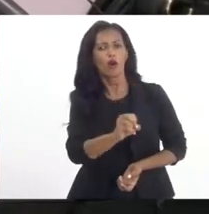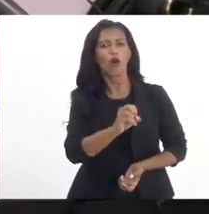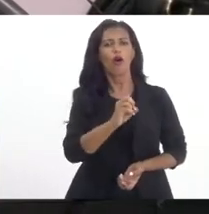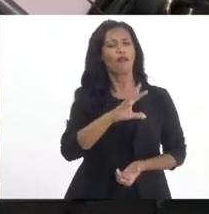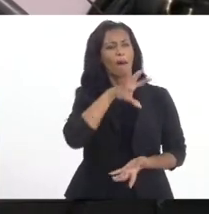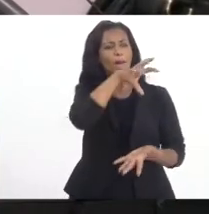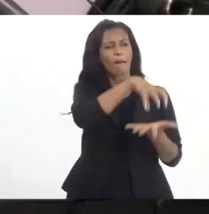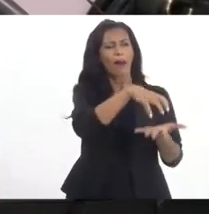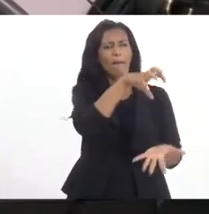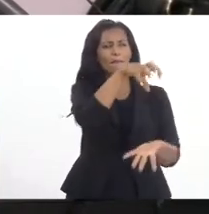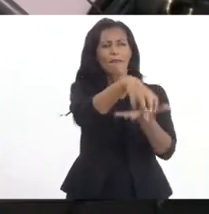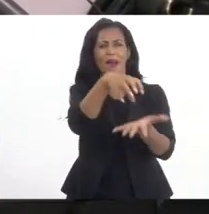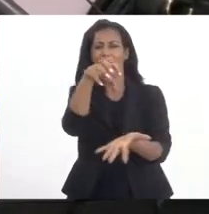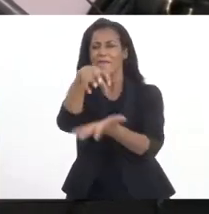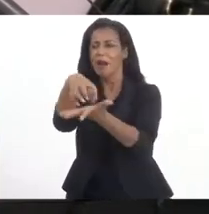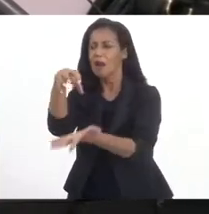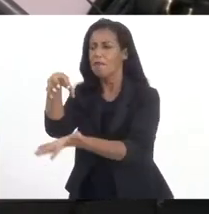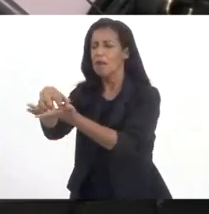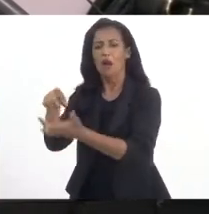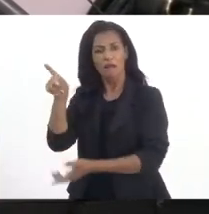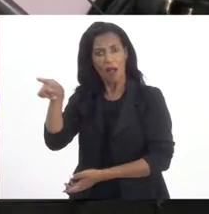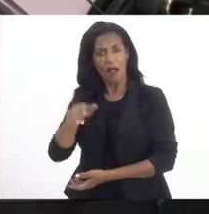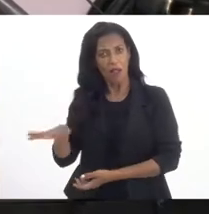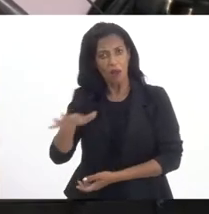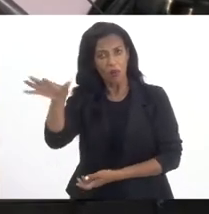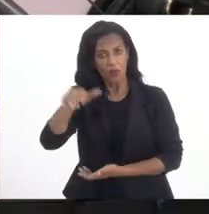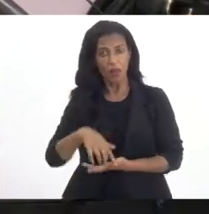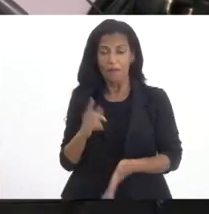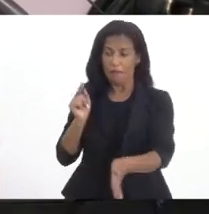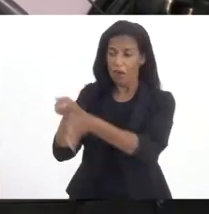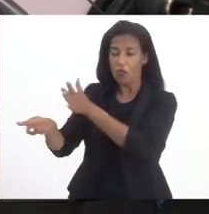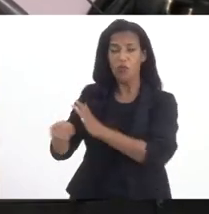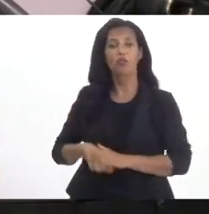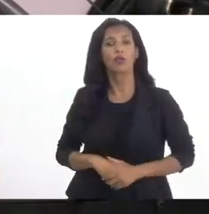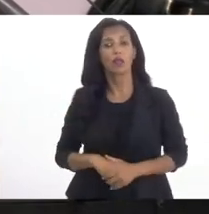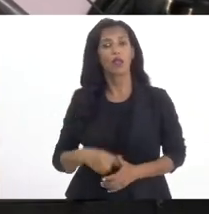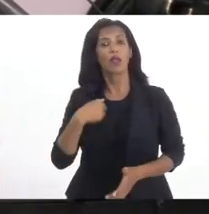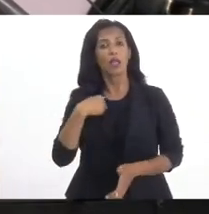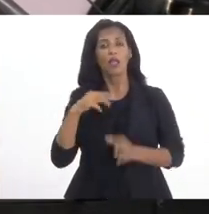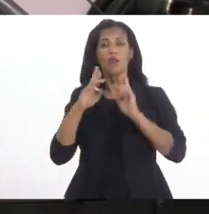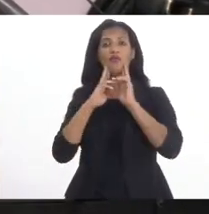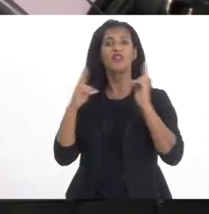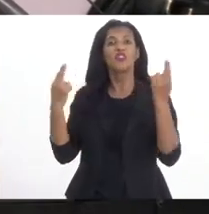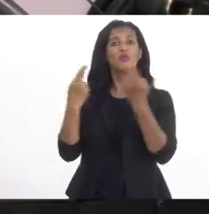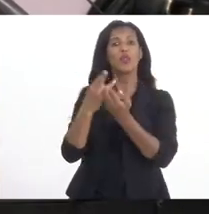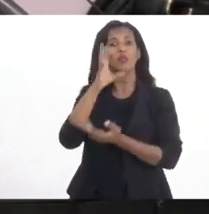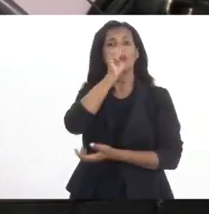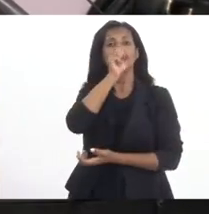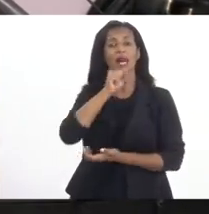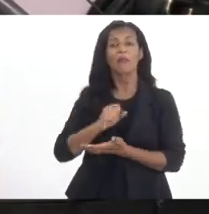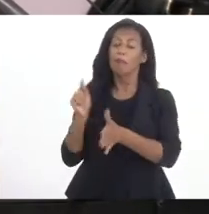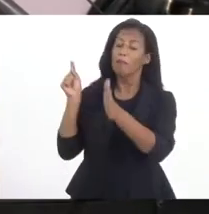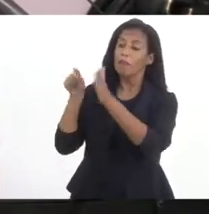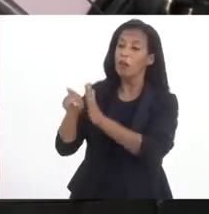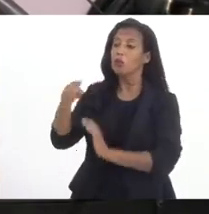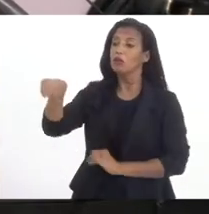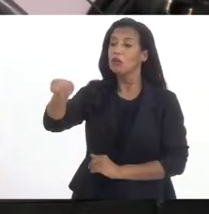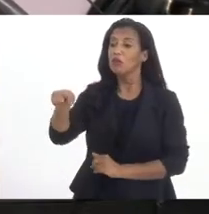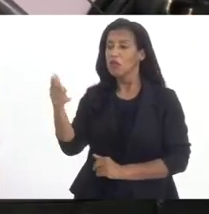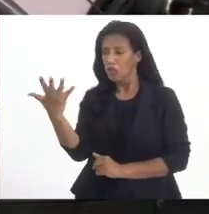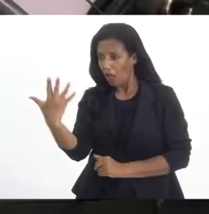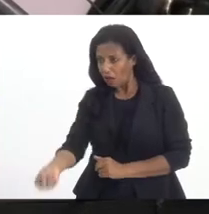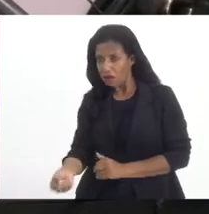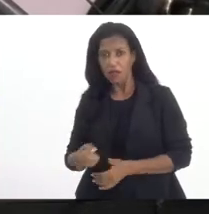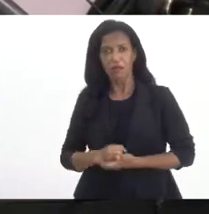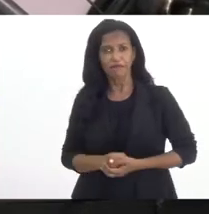Macedo, Jardim Paulo, vai em todas as comunidades. E pergunta, porque eu fiz uma reunião com eles no sábado, pergunta se alguém é a